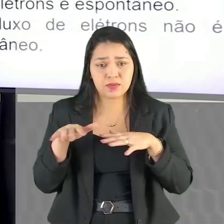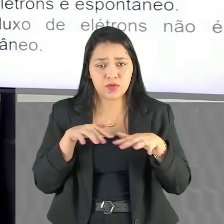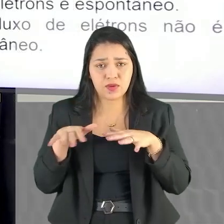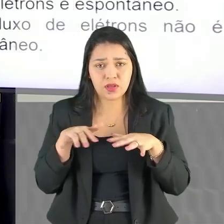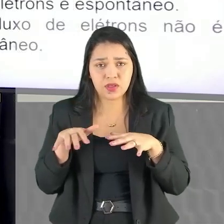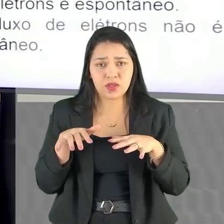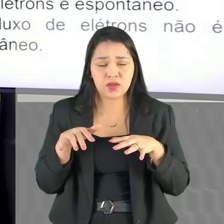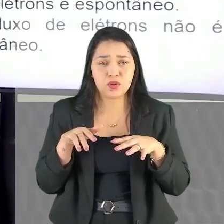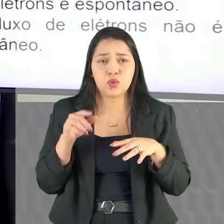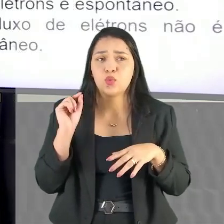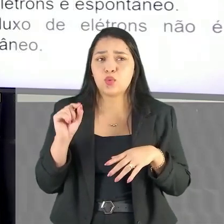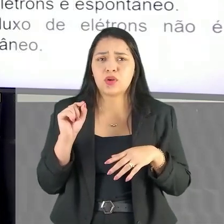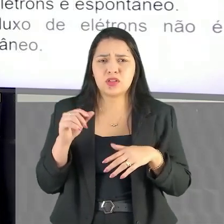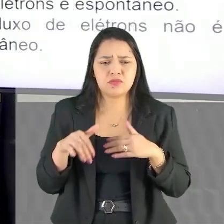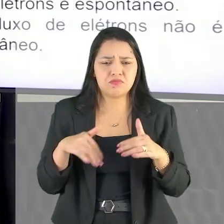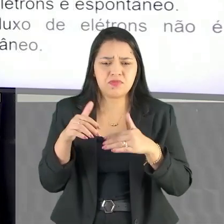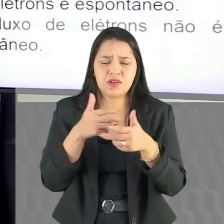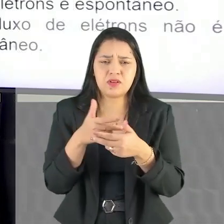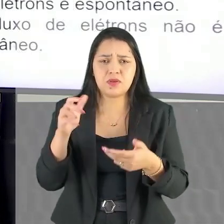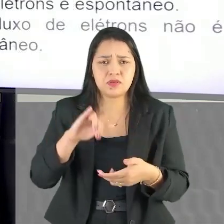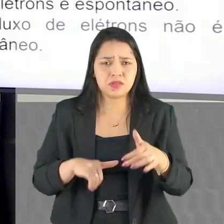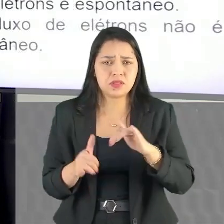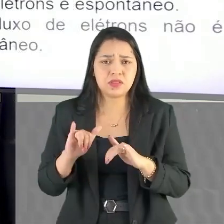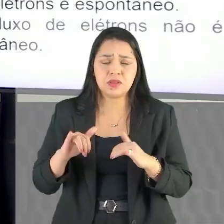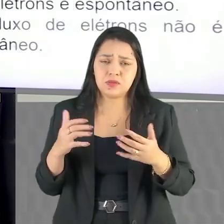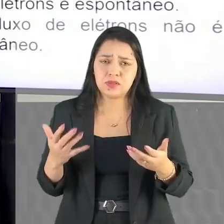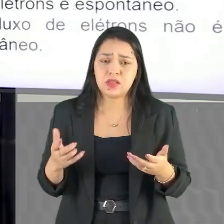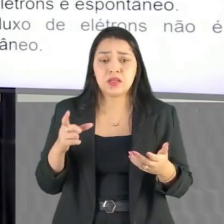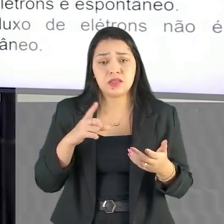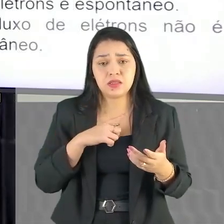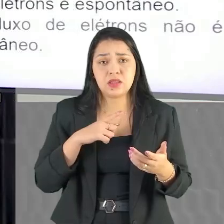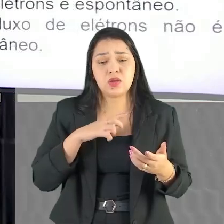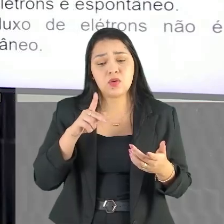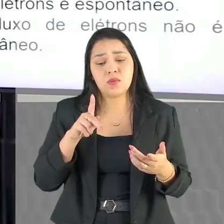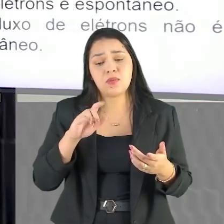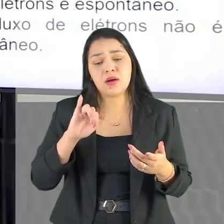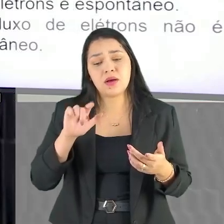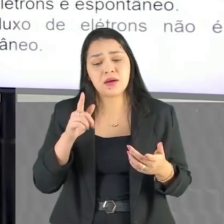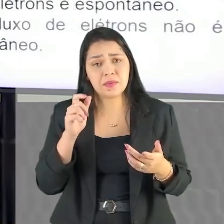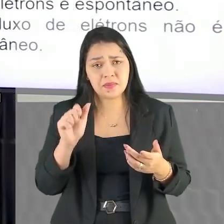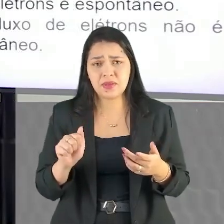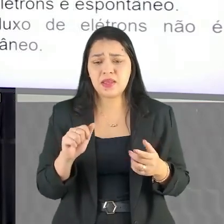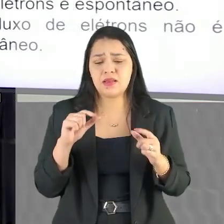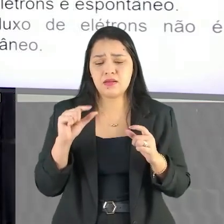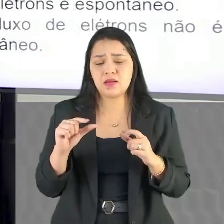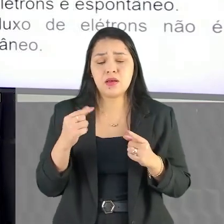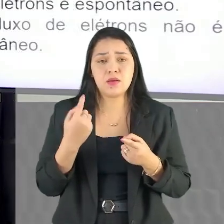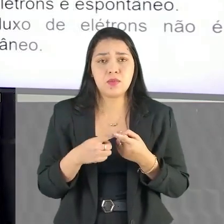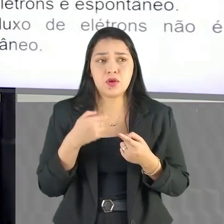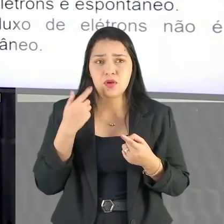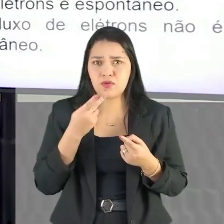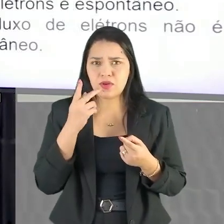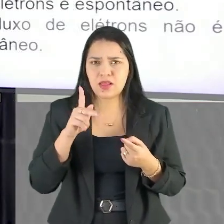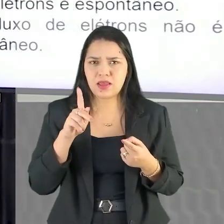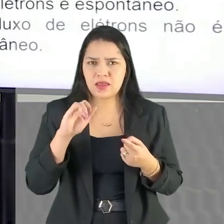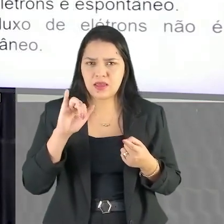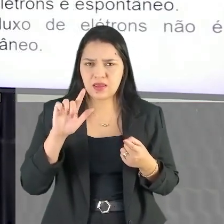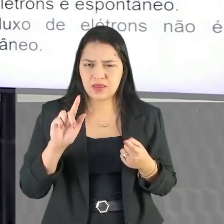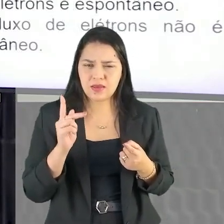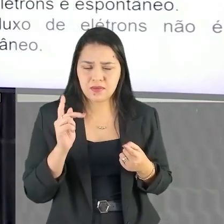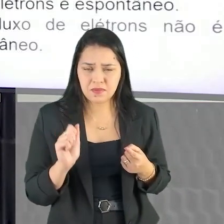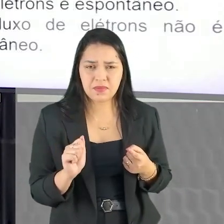lado para o outro, através de processos químicos, reações químicas, eu tenho uma pilha, tá bom? Porque quando eu falo em pilha,